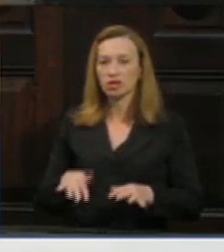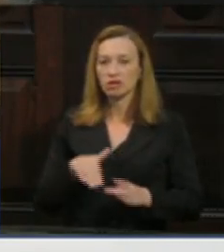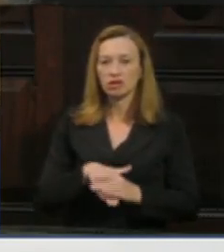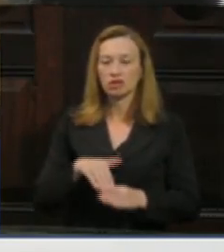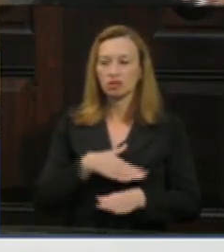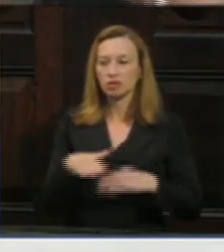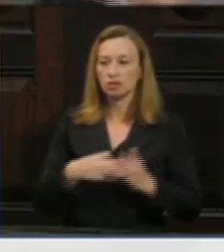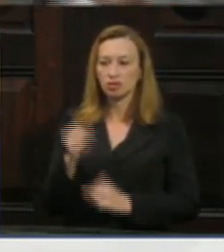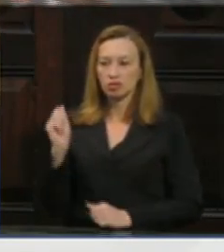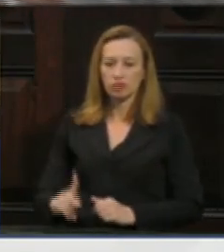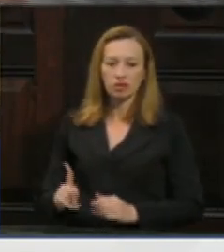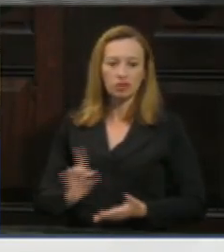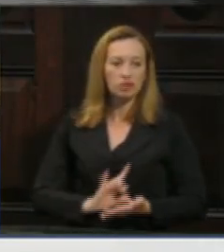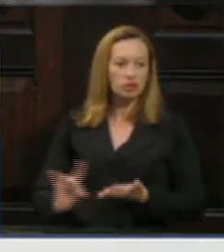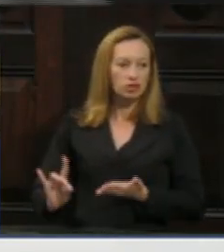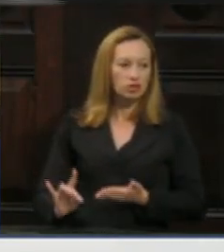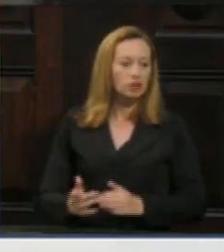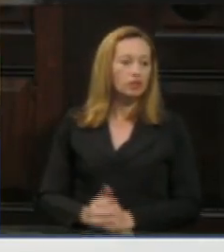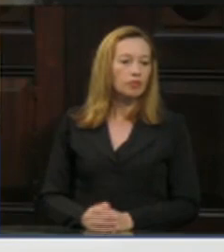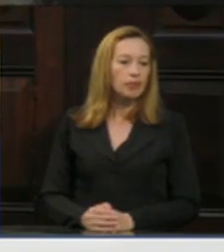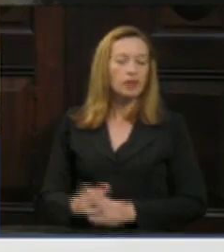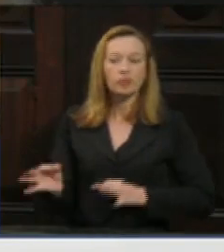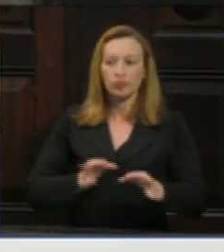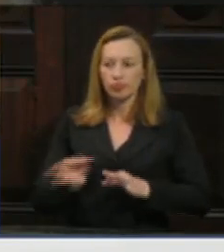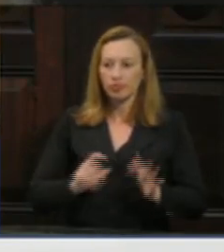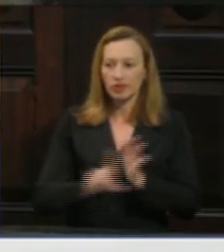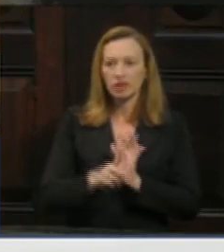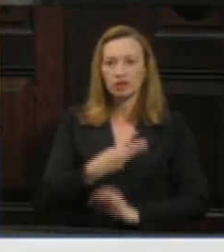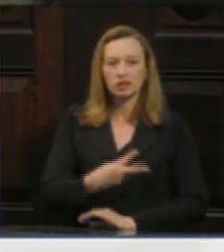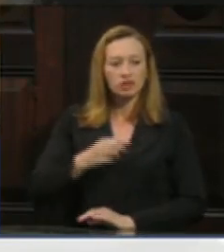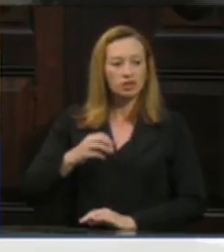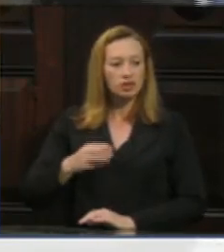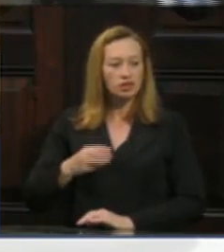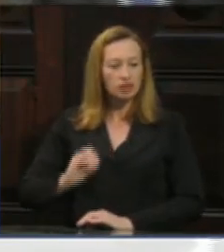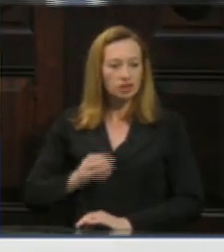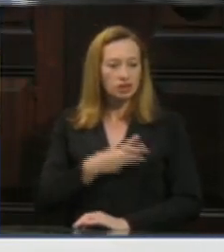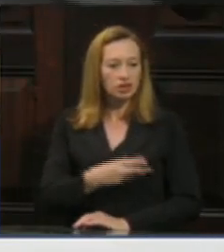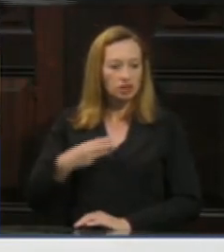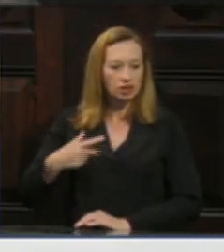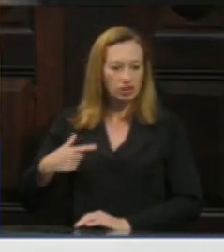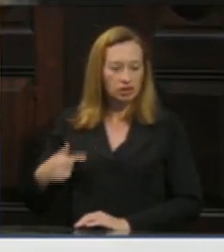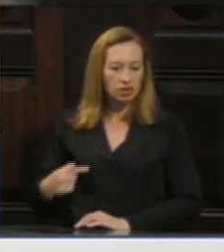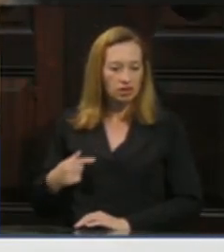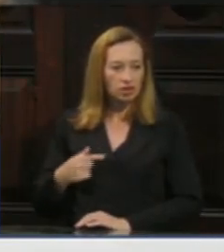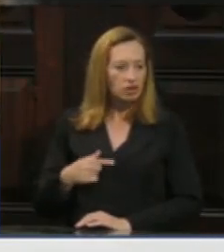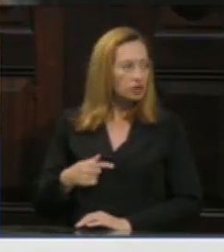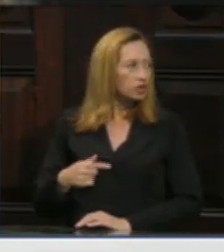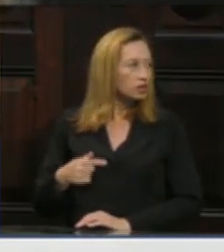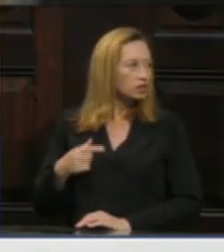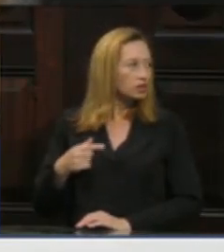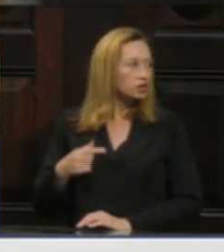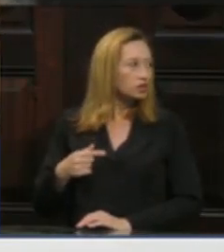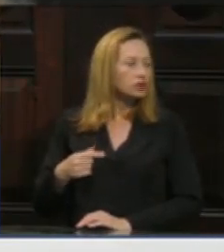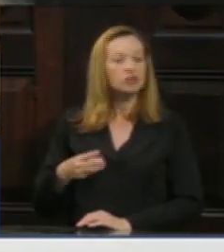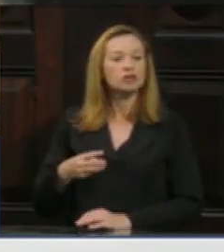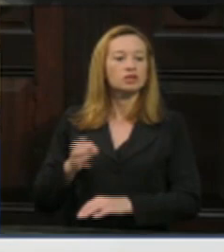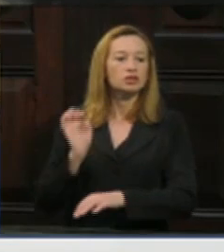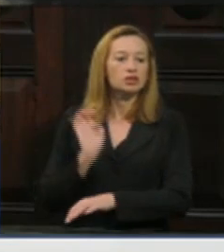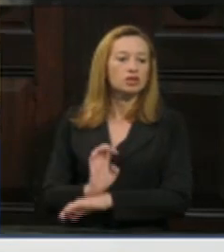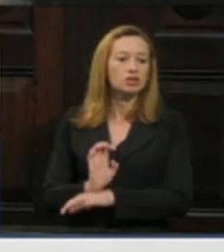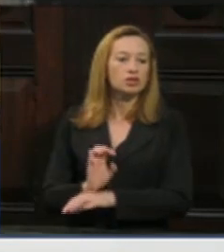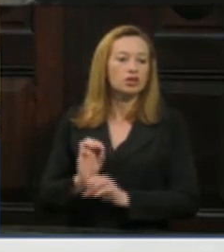interesse ambiental a conservação e a proteção dos ecossistemas de montanha no território do Estado do Rio de Janeiro e da outras providências. Em discussão, não havendo quem